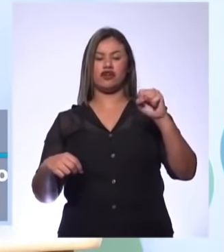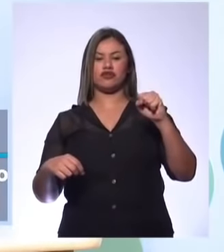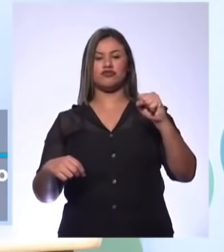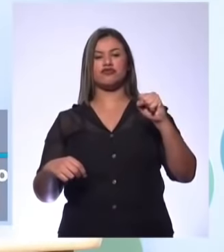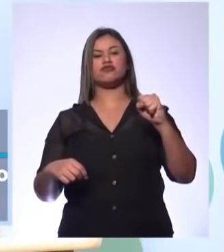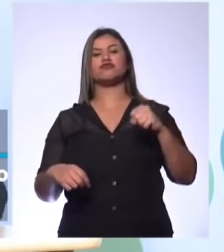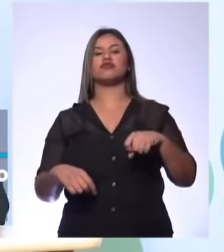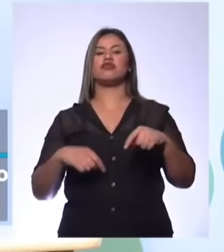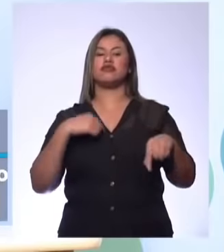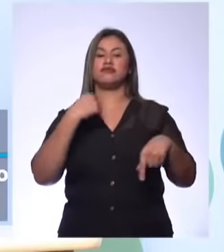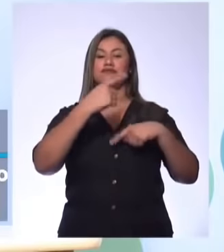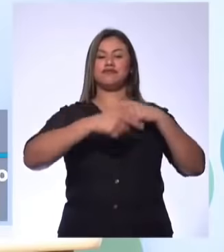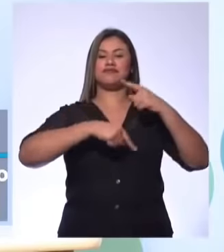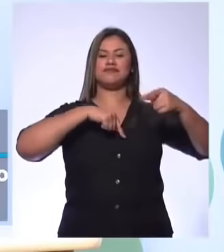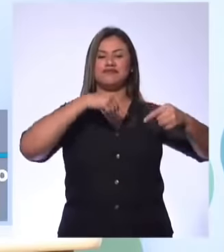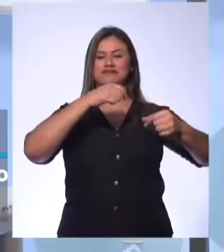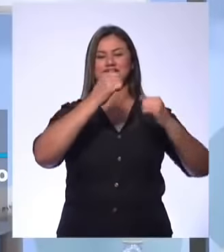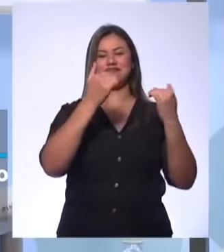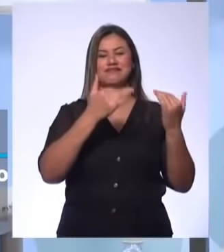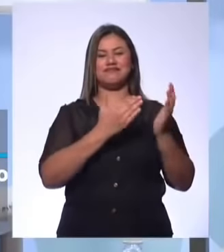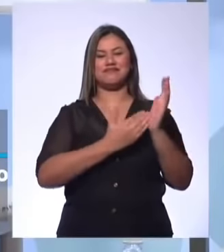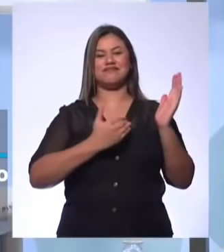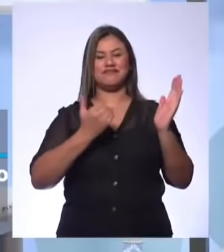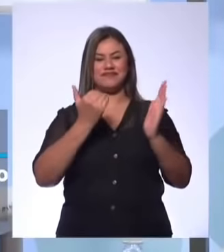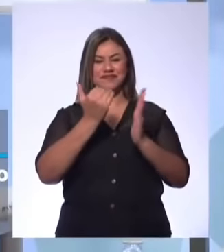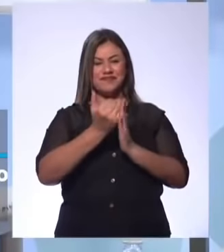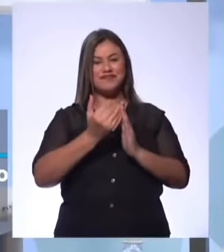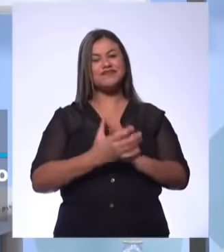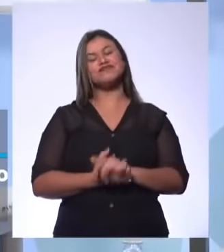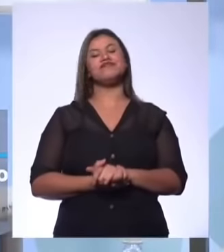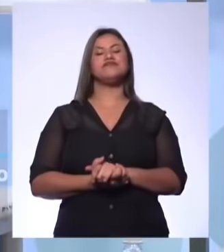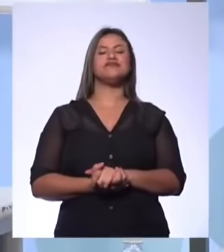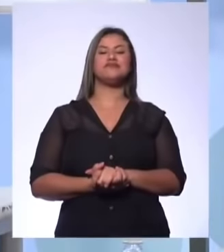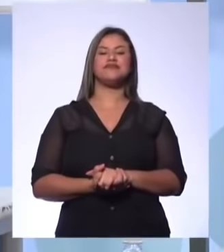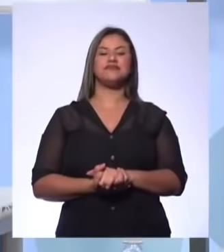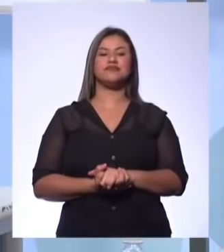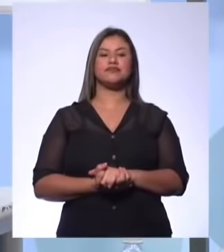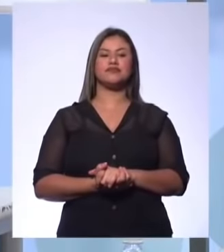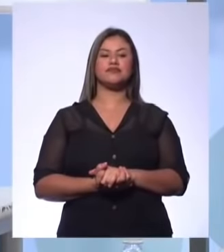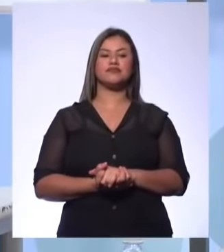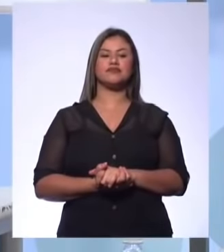dos próximos capítulos. Olha só, pessoal, dá uma olhadinha aqui